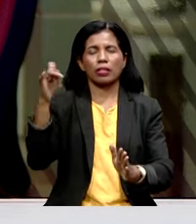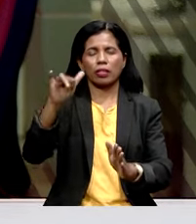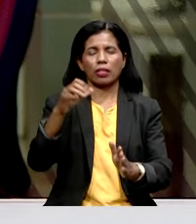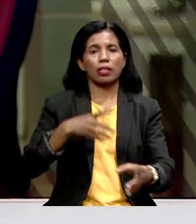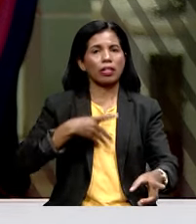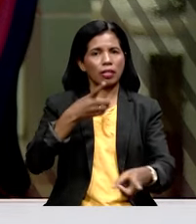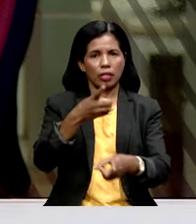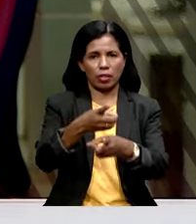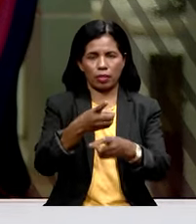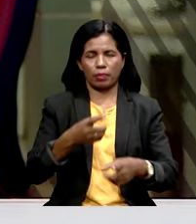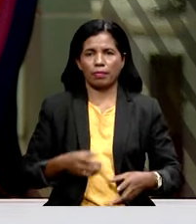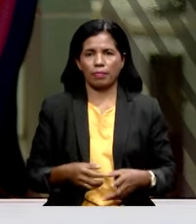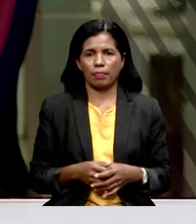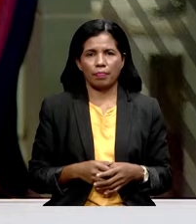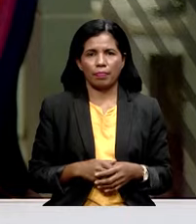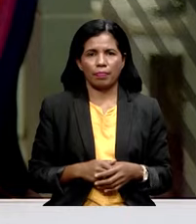direito.